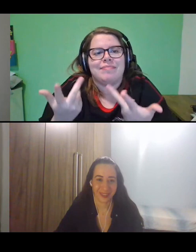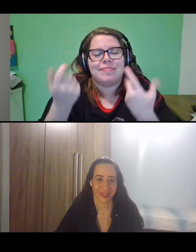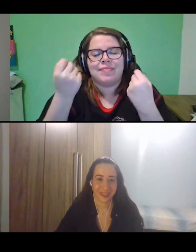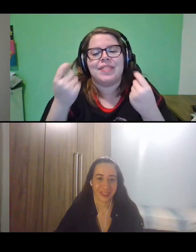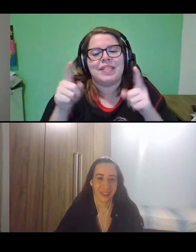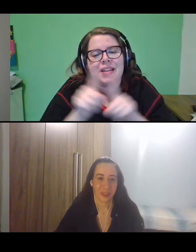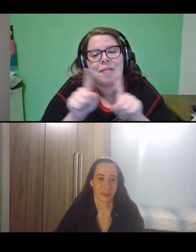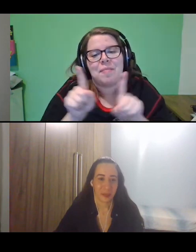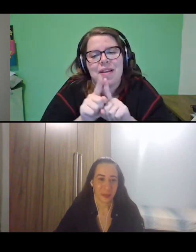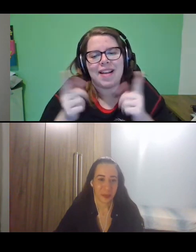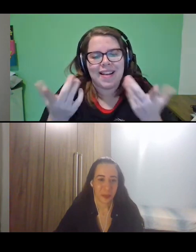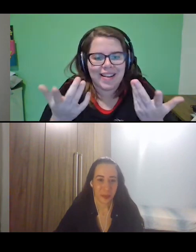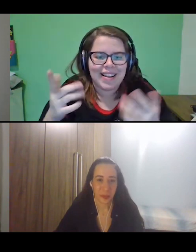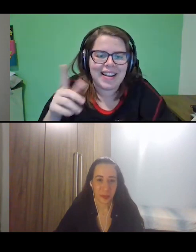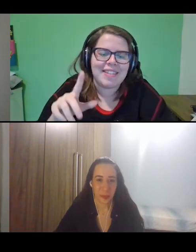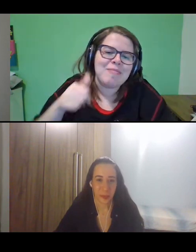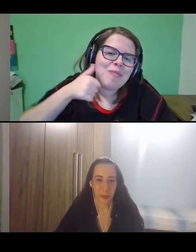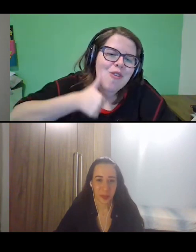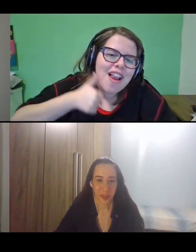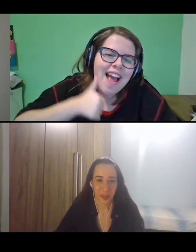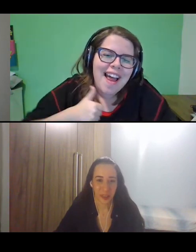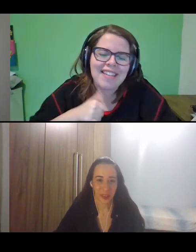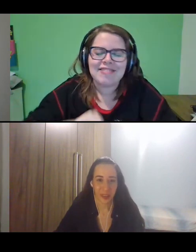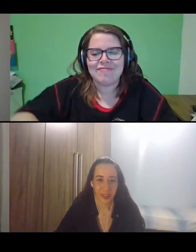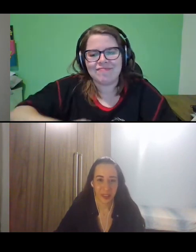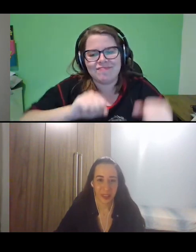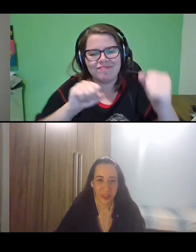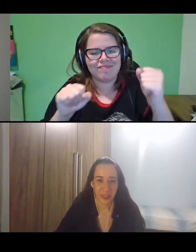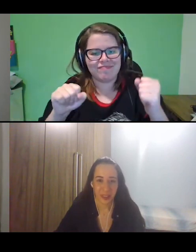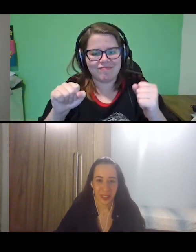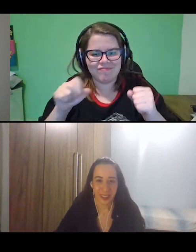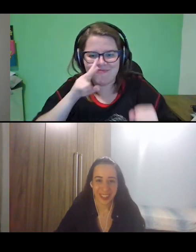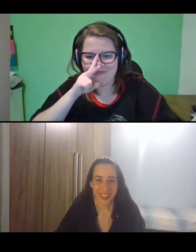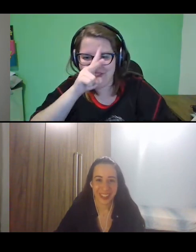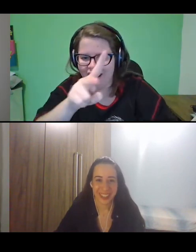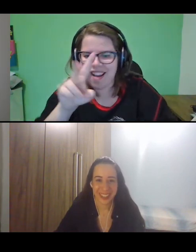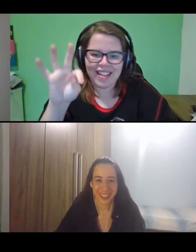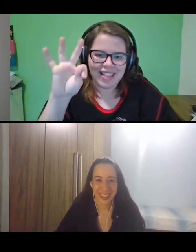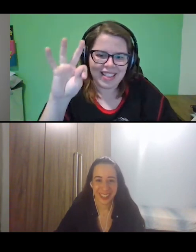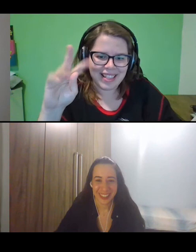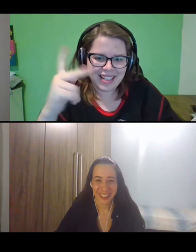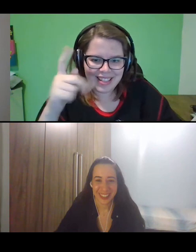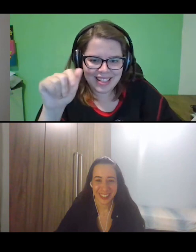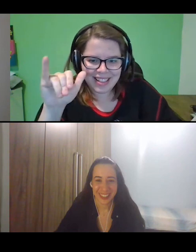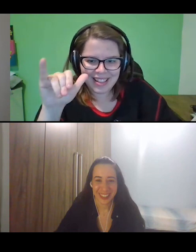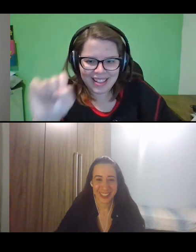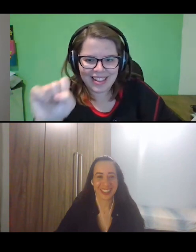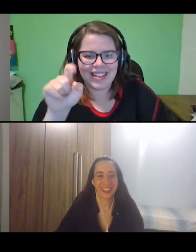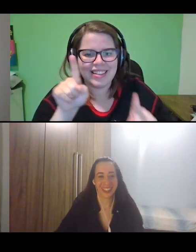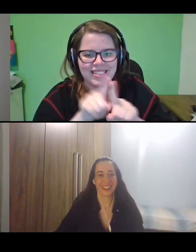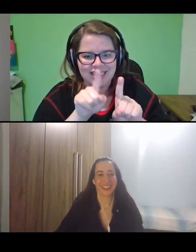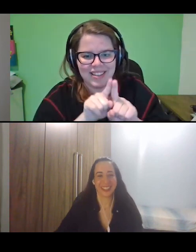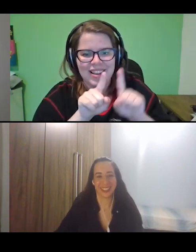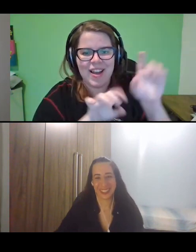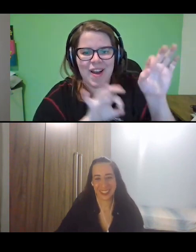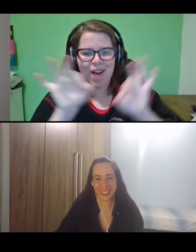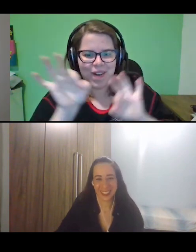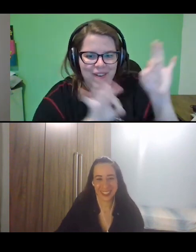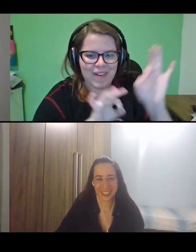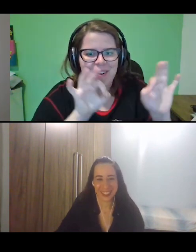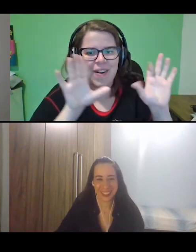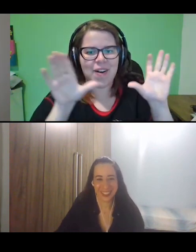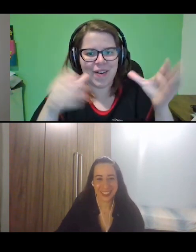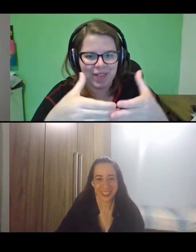o ex-impostoras, tá certo falar assim? A Thaís que está aí, ela é a organizadora dessa comunidade também.